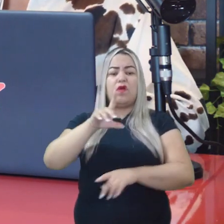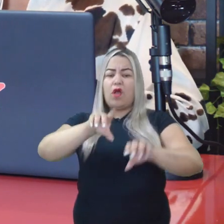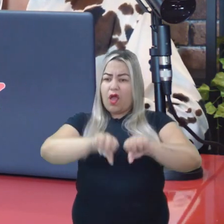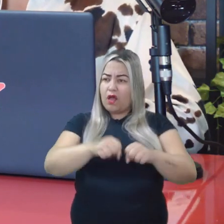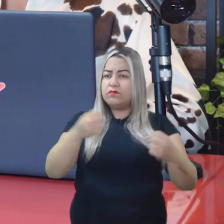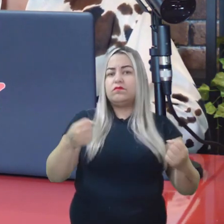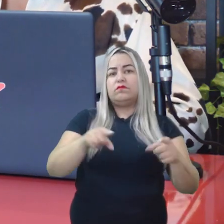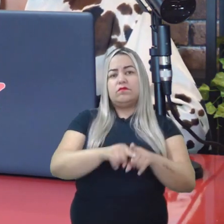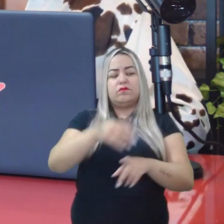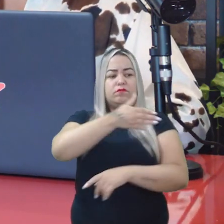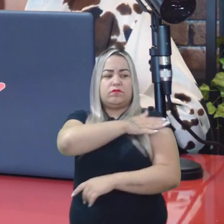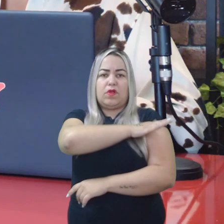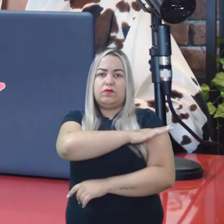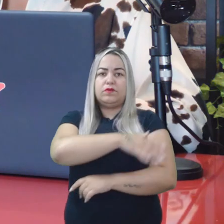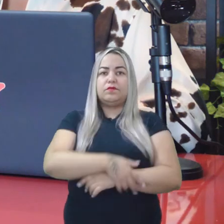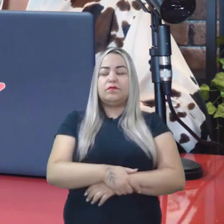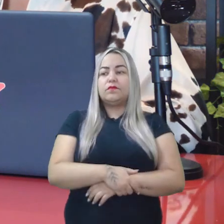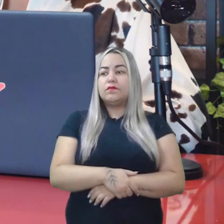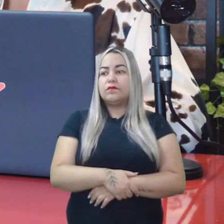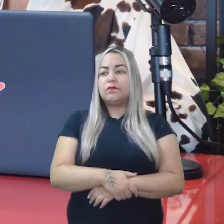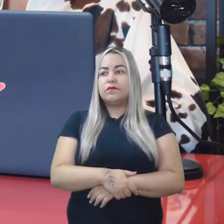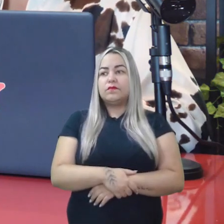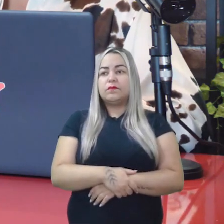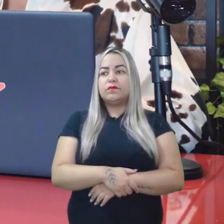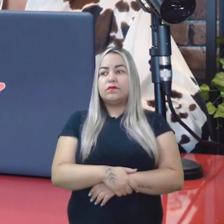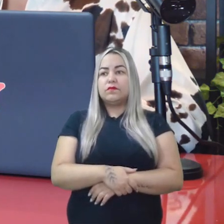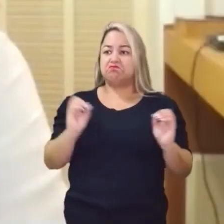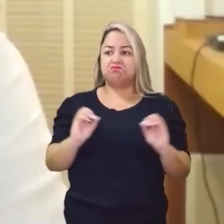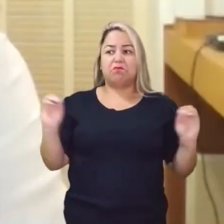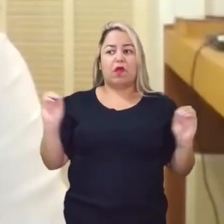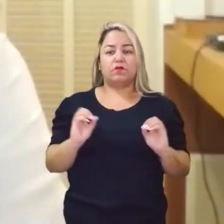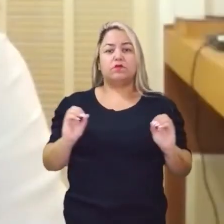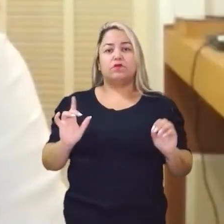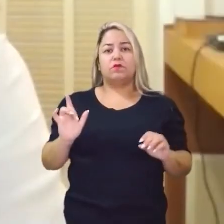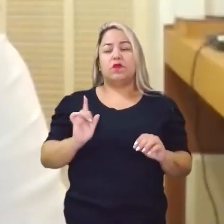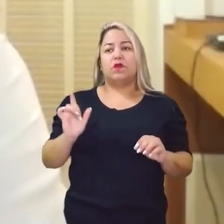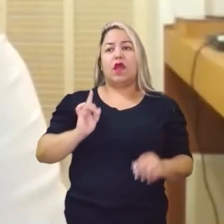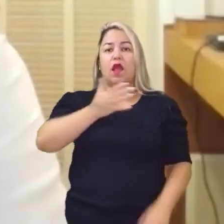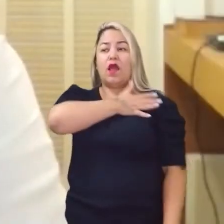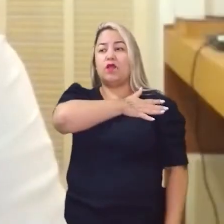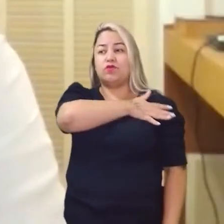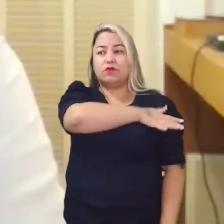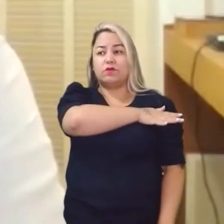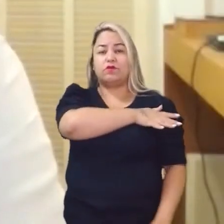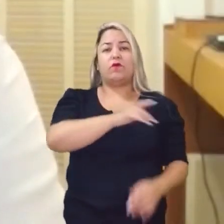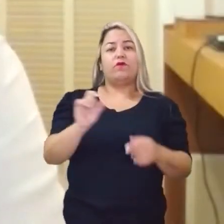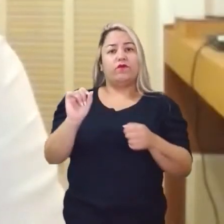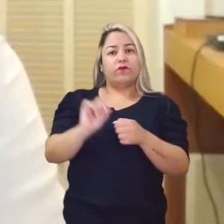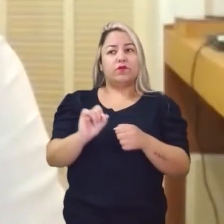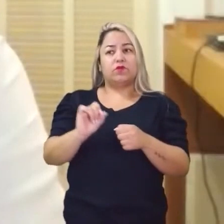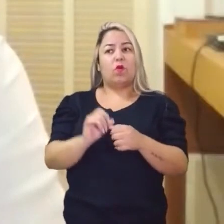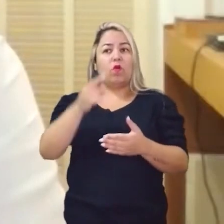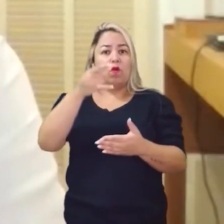de quem foi assassinado durante a ditadura militar. Tinha muitos casos em que a ditadura fez um atestado